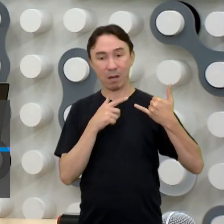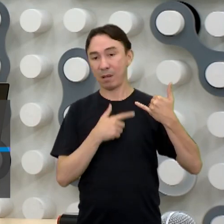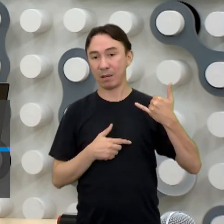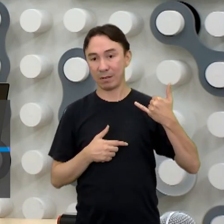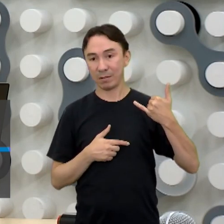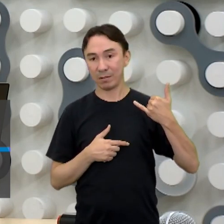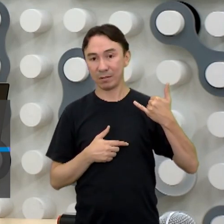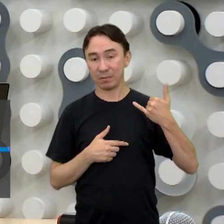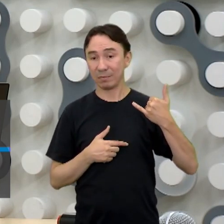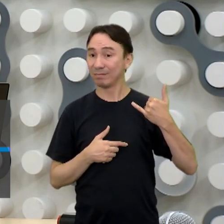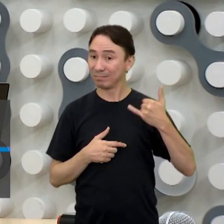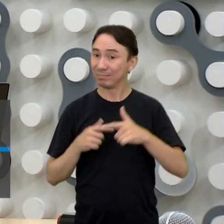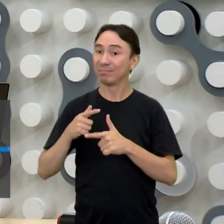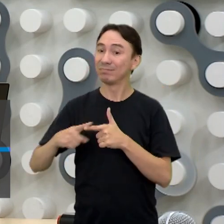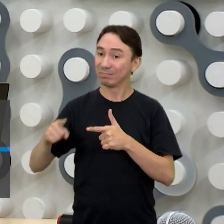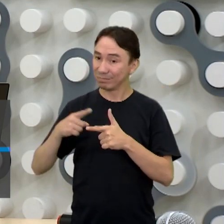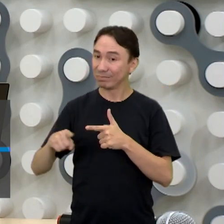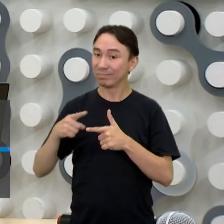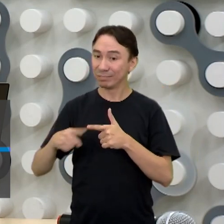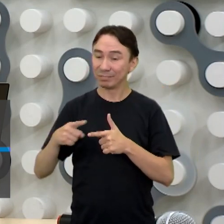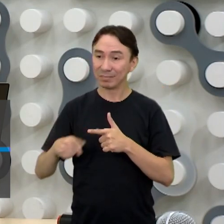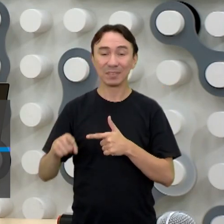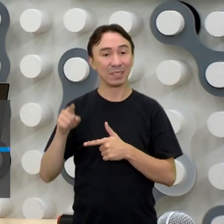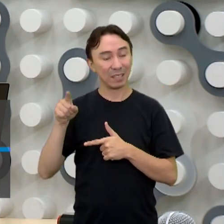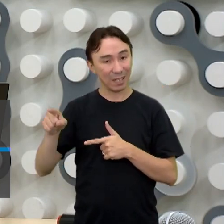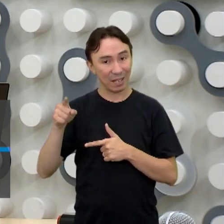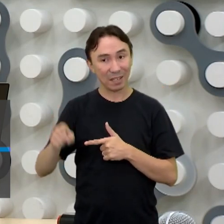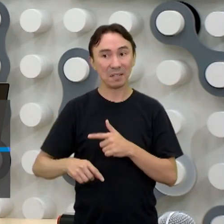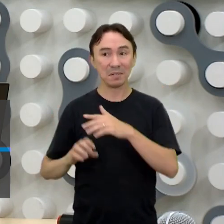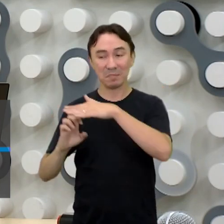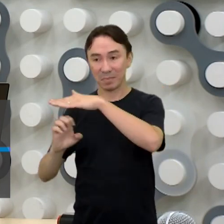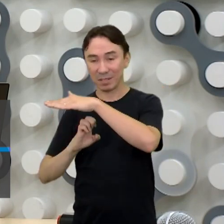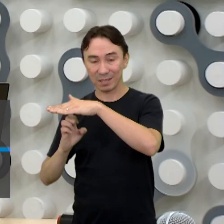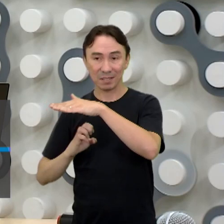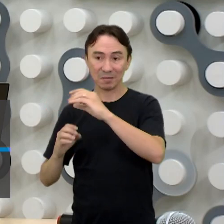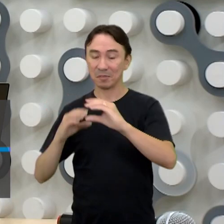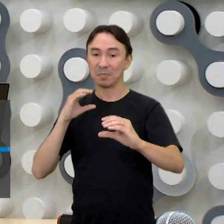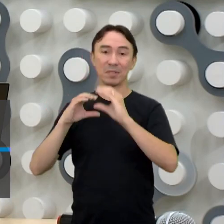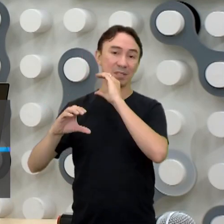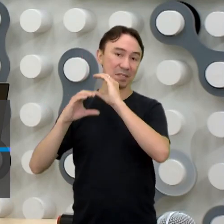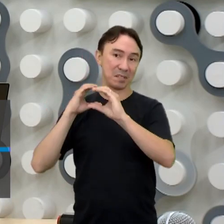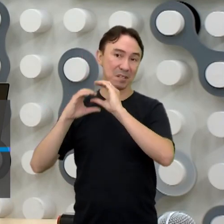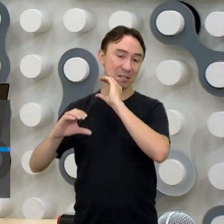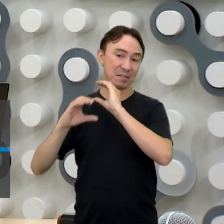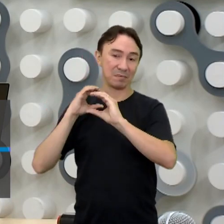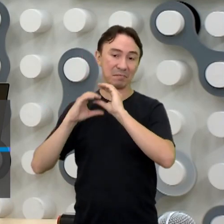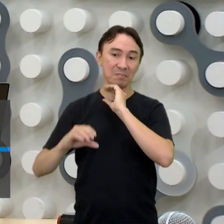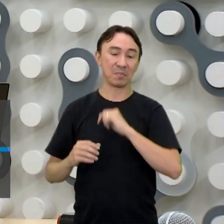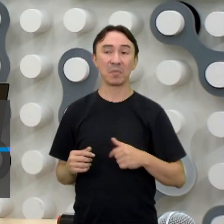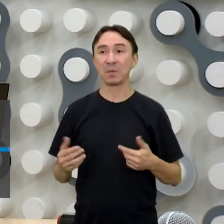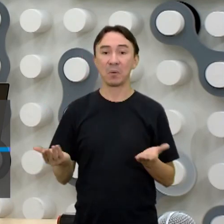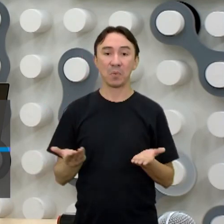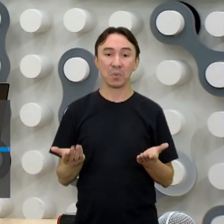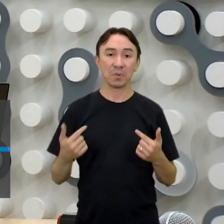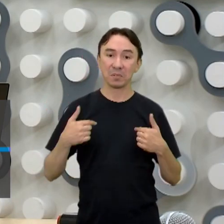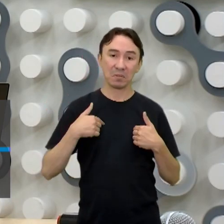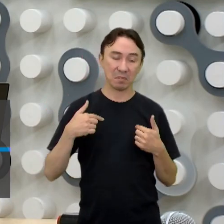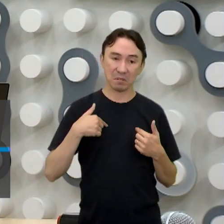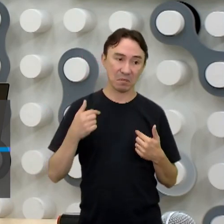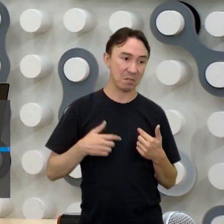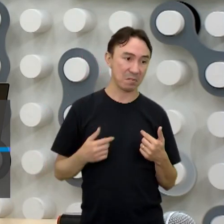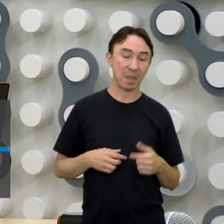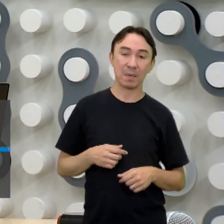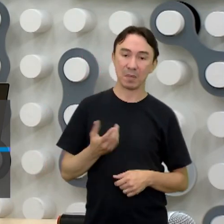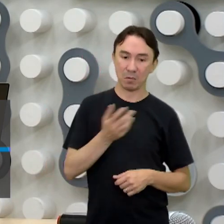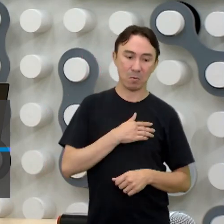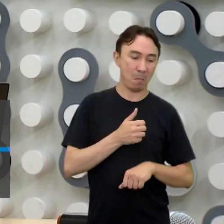de comunicação, porque elas vendiam isso. E hoje eu, que não sou nenhum especialista, não sou jornalista, não sou repórter, não sou nada